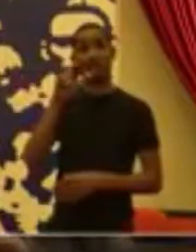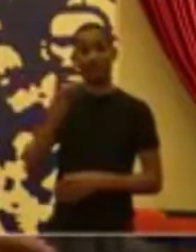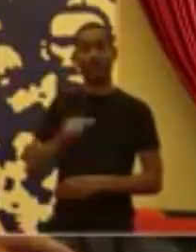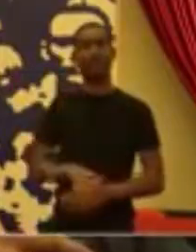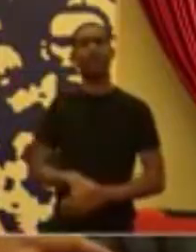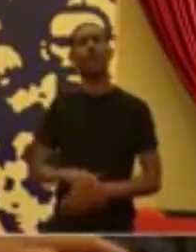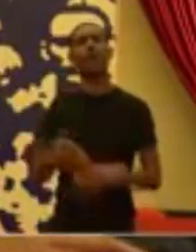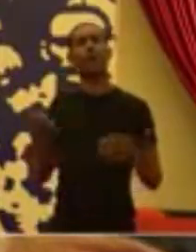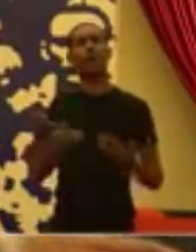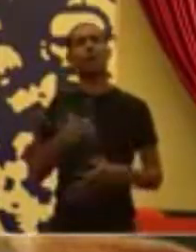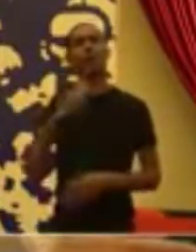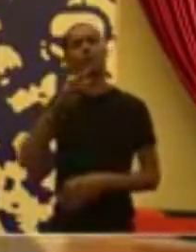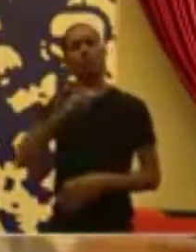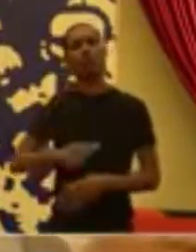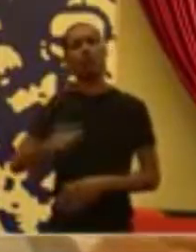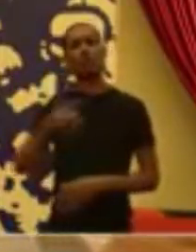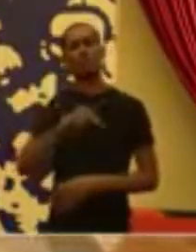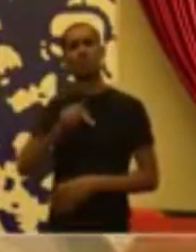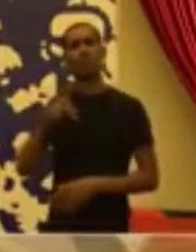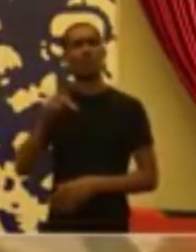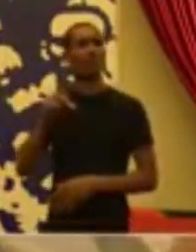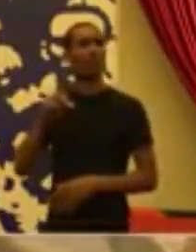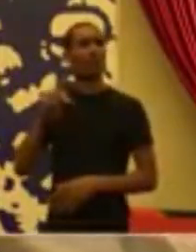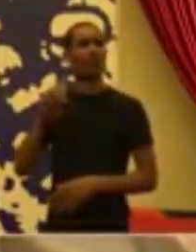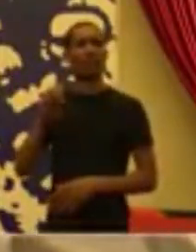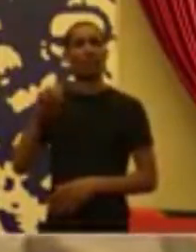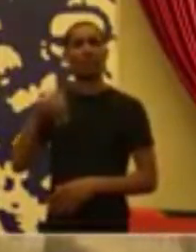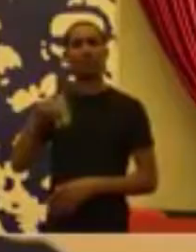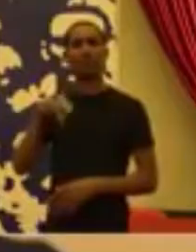queria chamar aqui para falar a professora Hermínia Maricato.